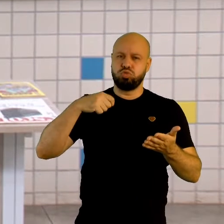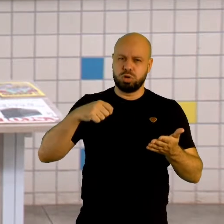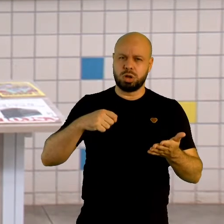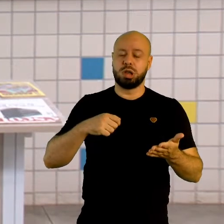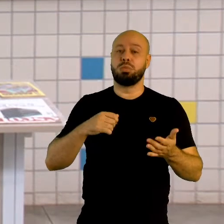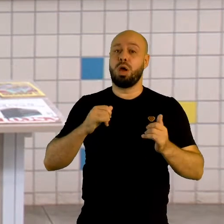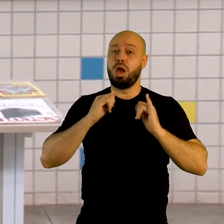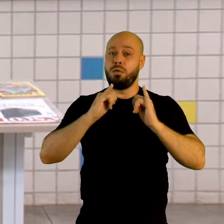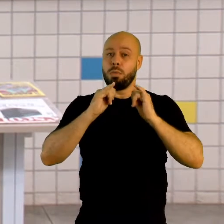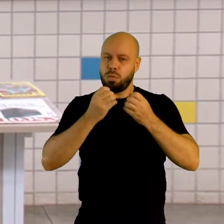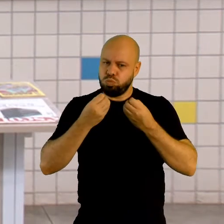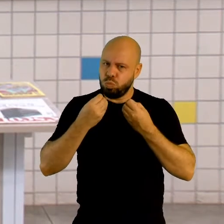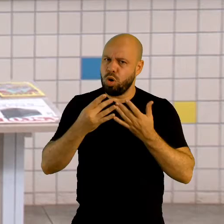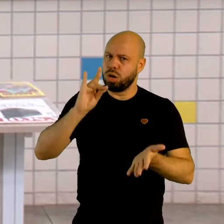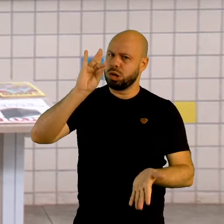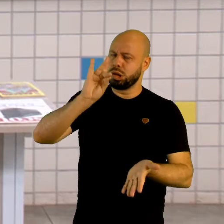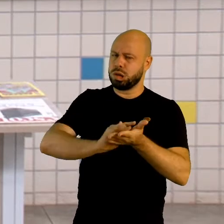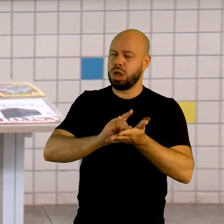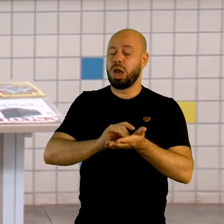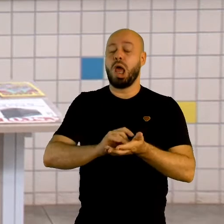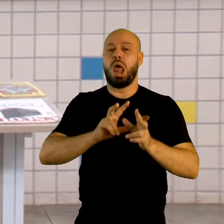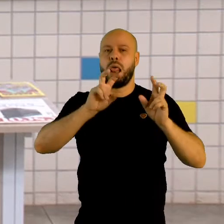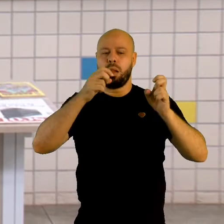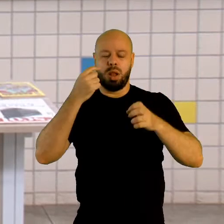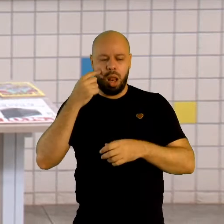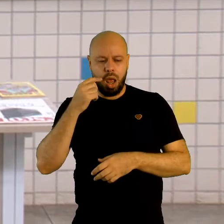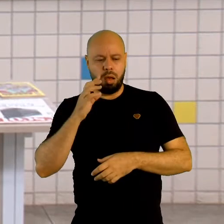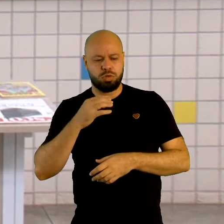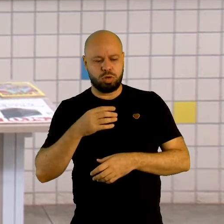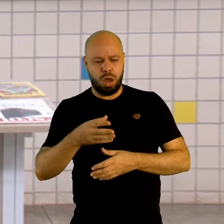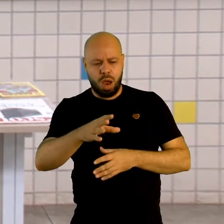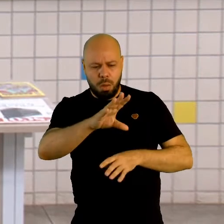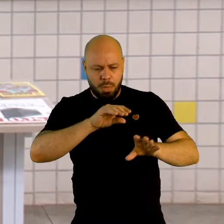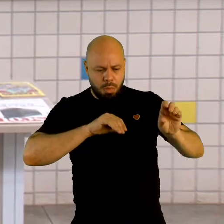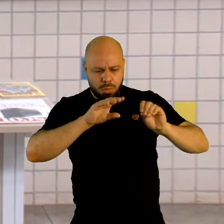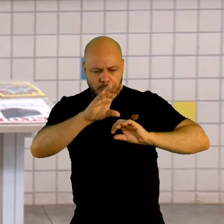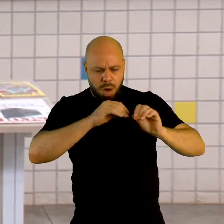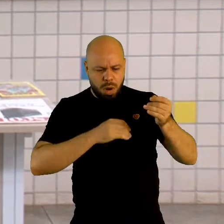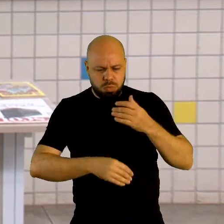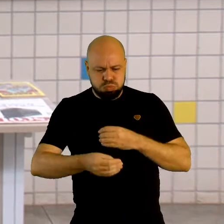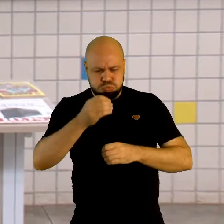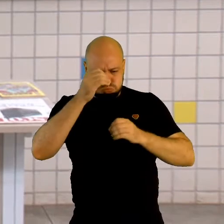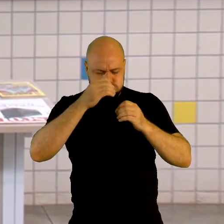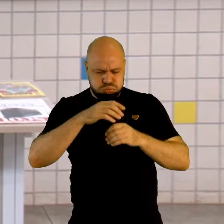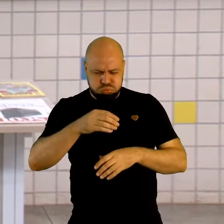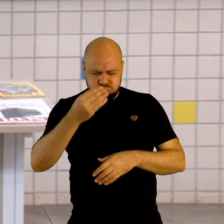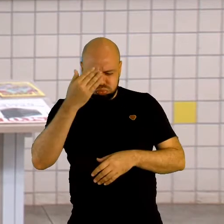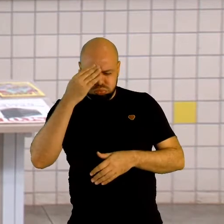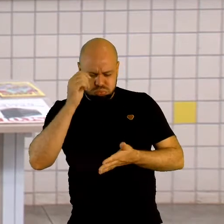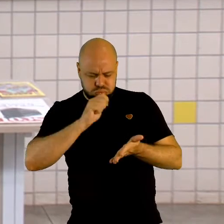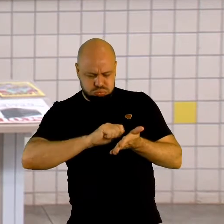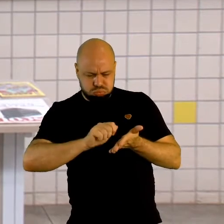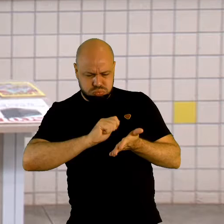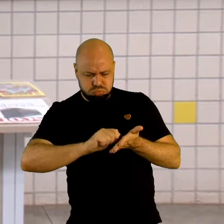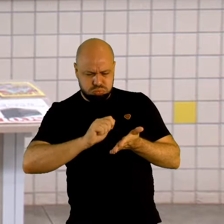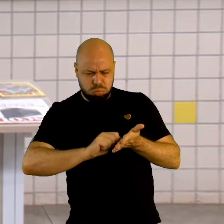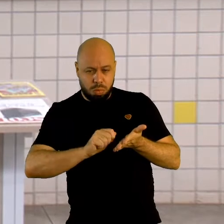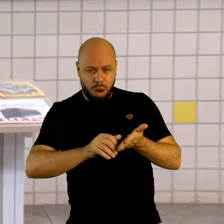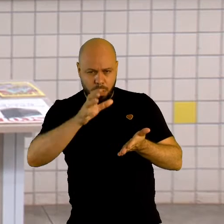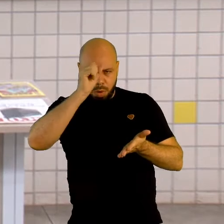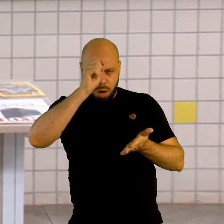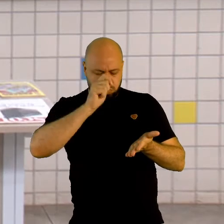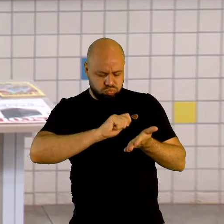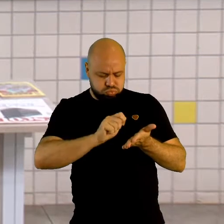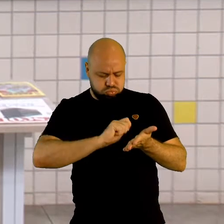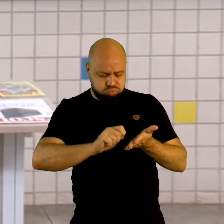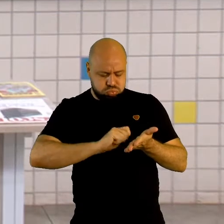tema. Depois da pesquisa, das coletas de dados, comece a escrever a sua reportagem. Veja